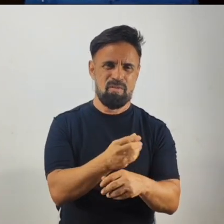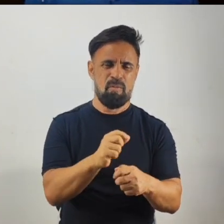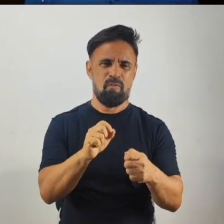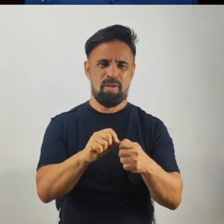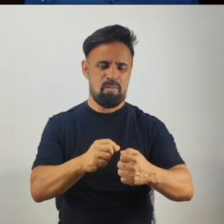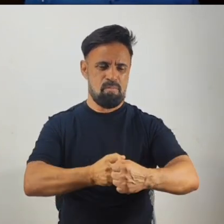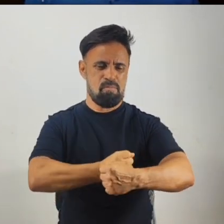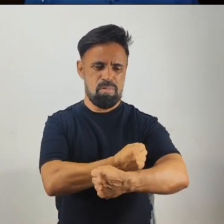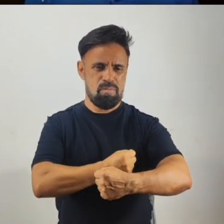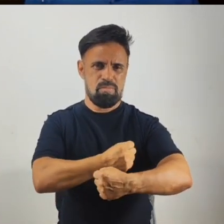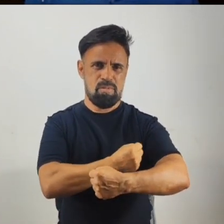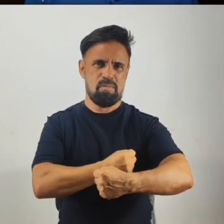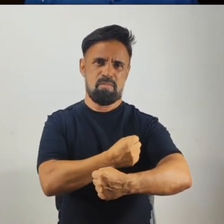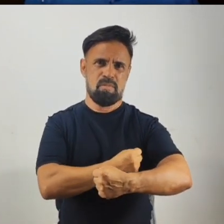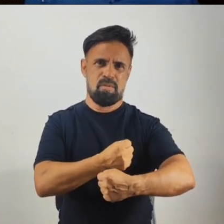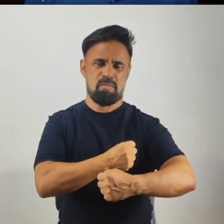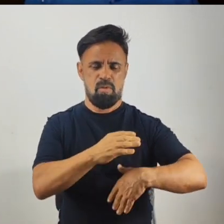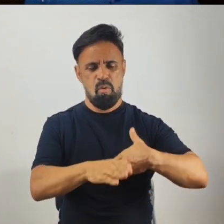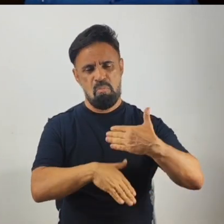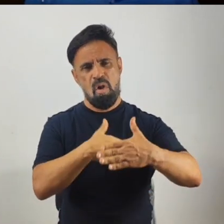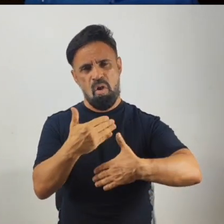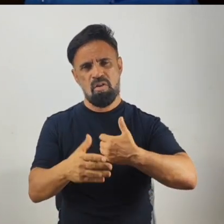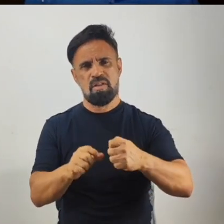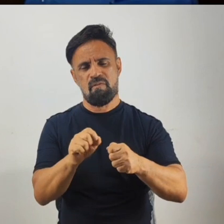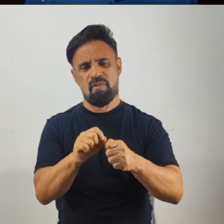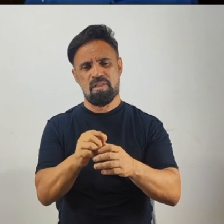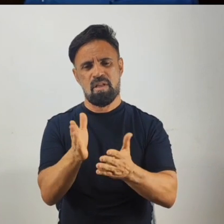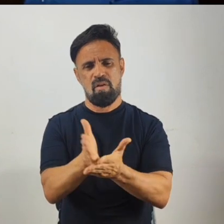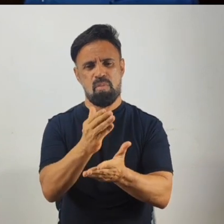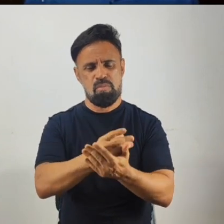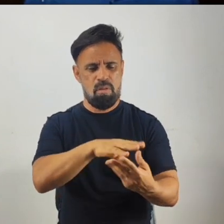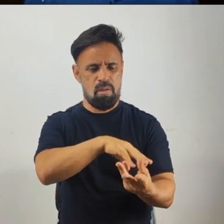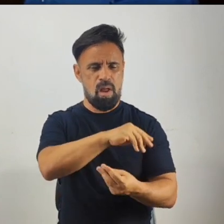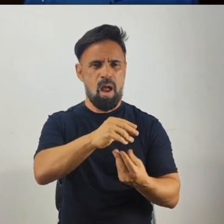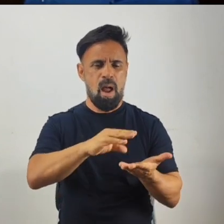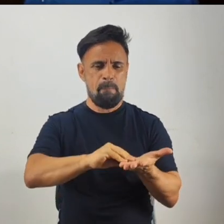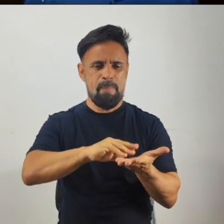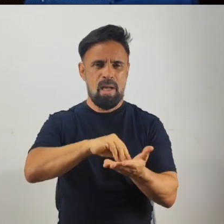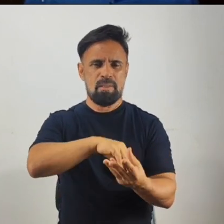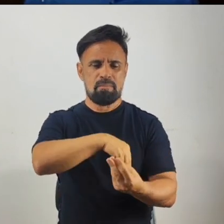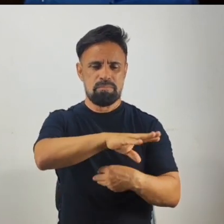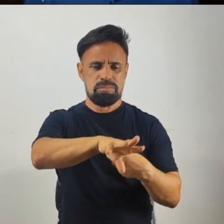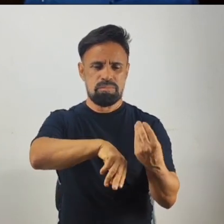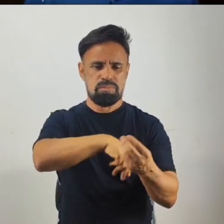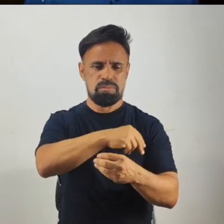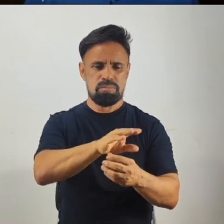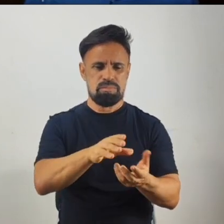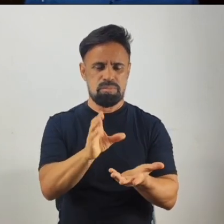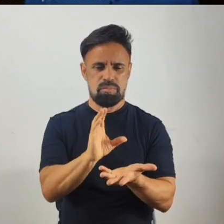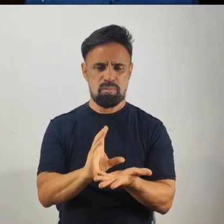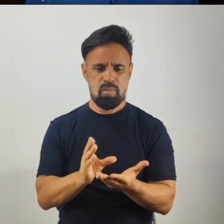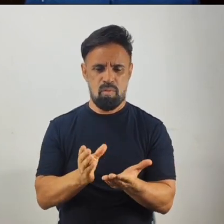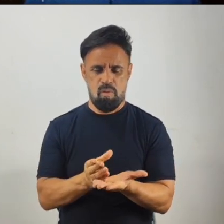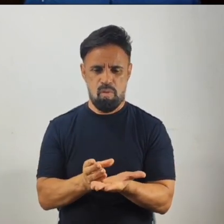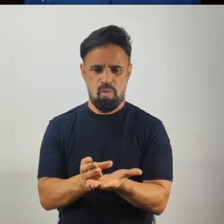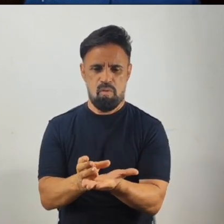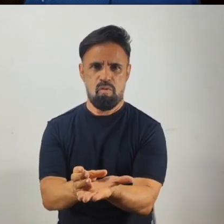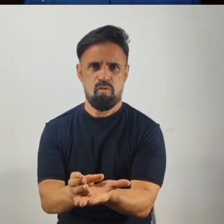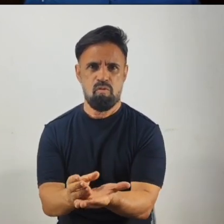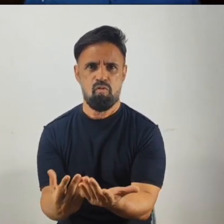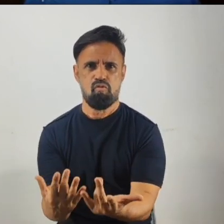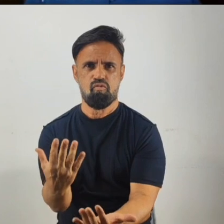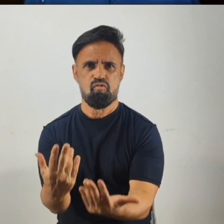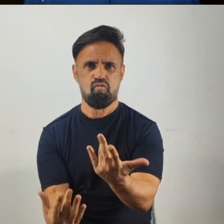você vai precisar bater o bolo, ter todo aquele processo para homogeneizar a massa, levar ao forno, e